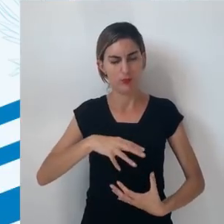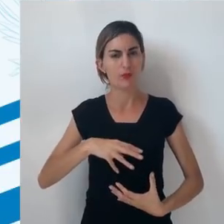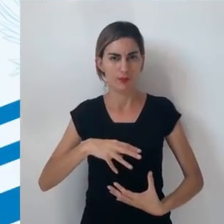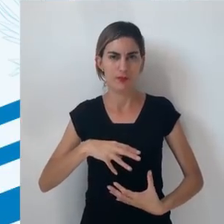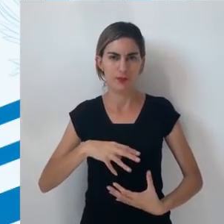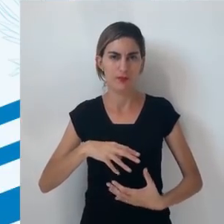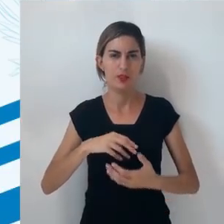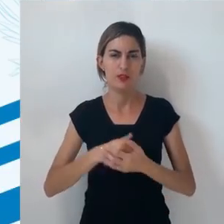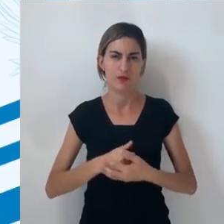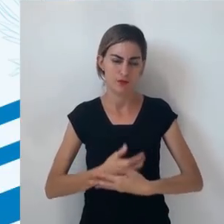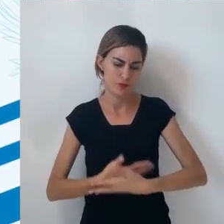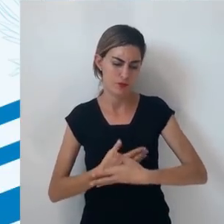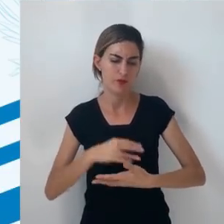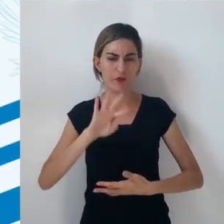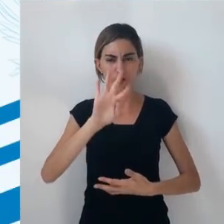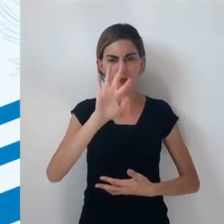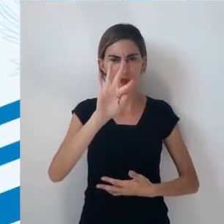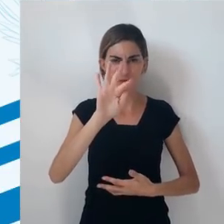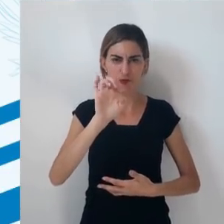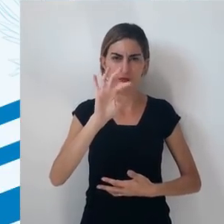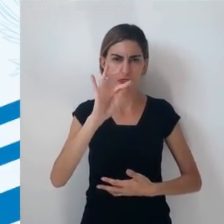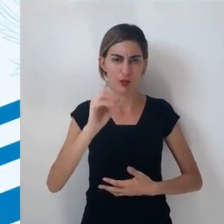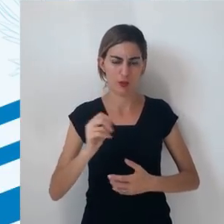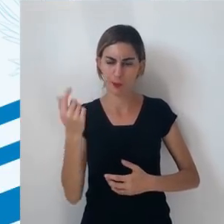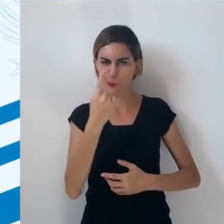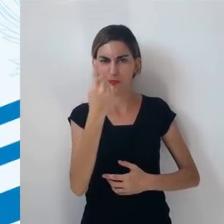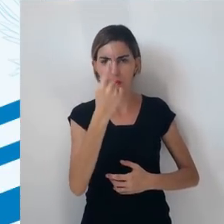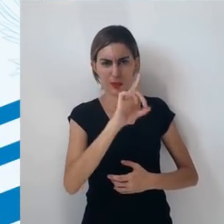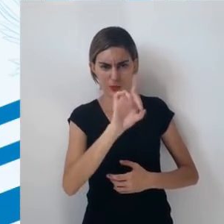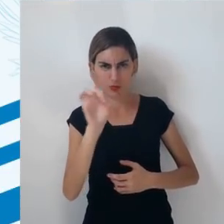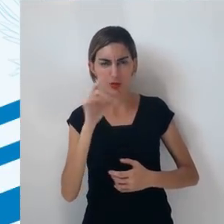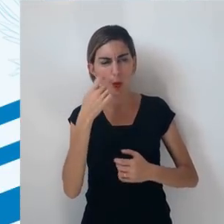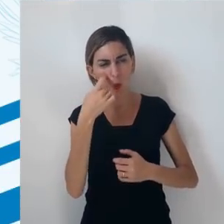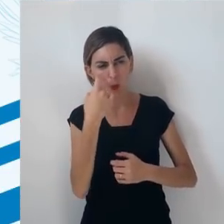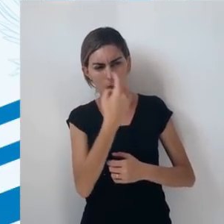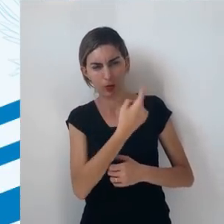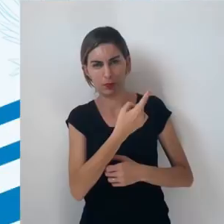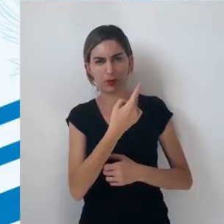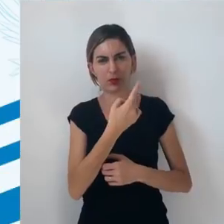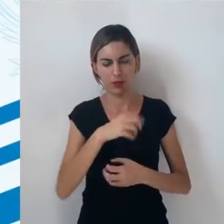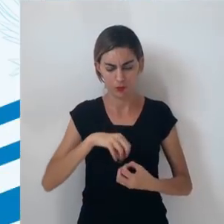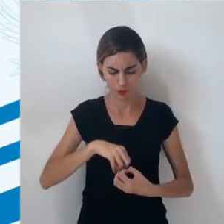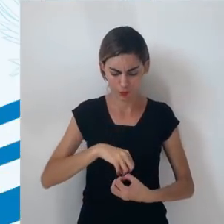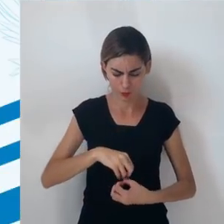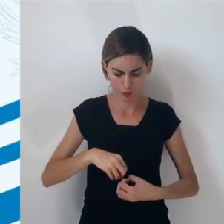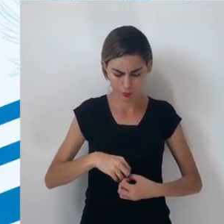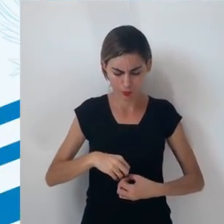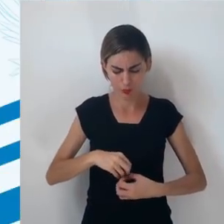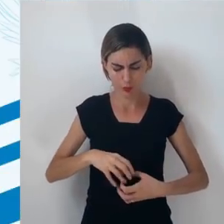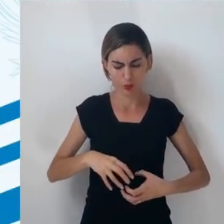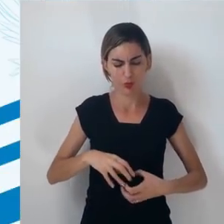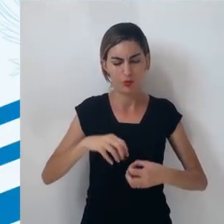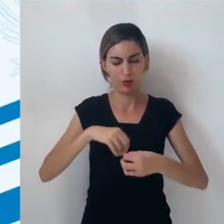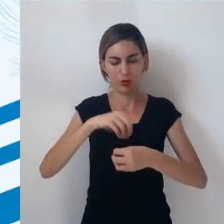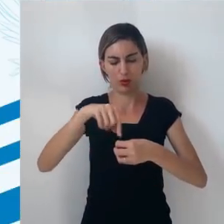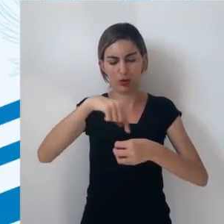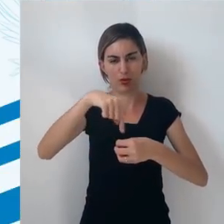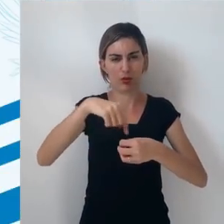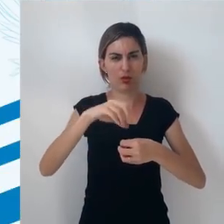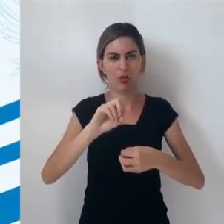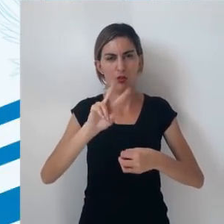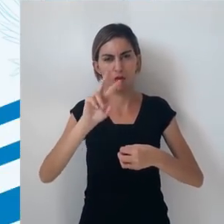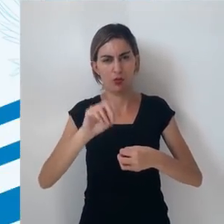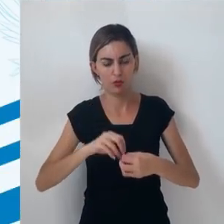que é o período fetal. No primeiro dia, a gente observa que se formou o quê? A